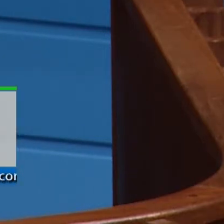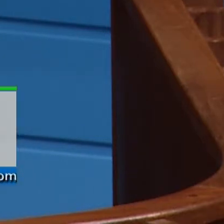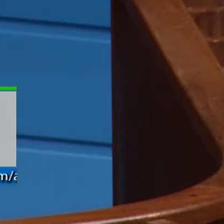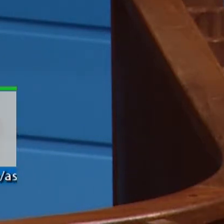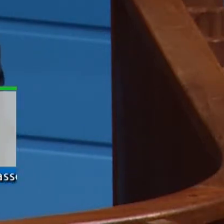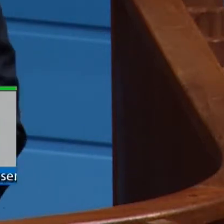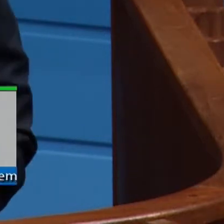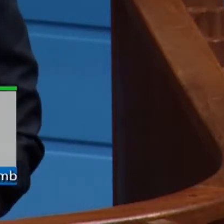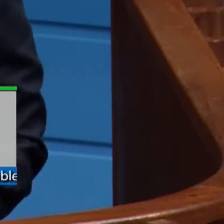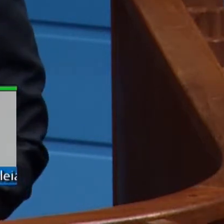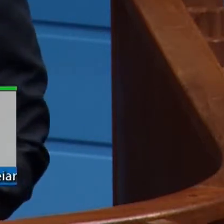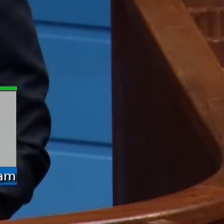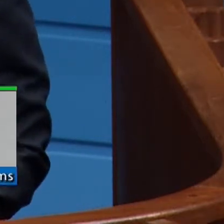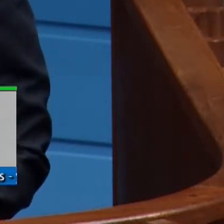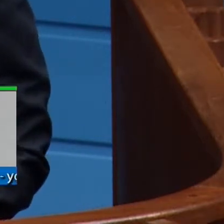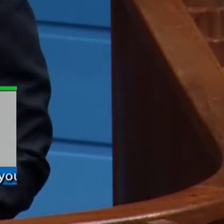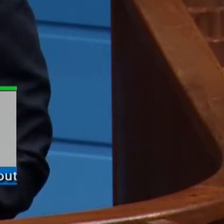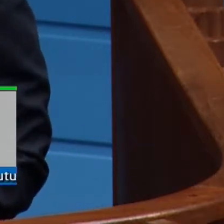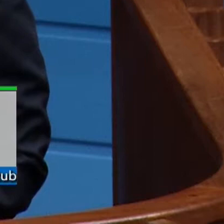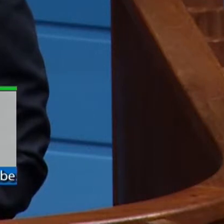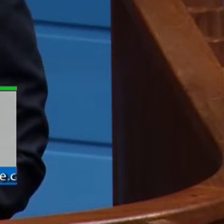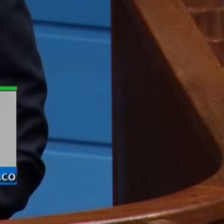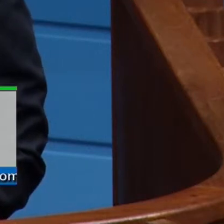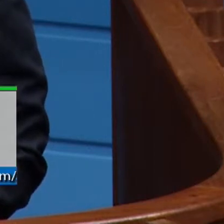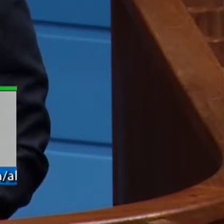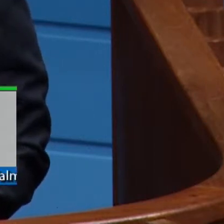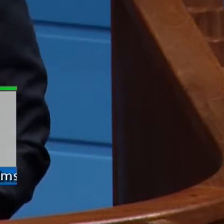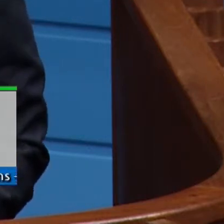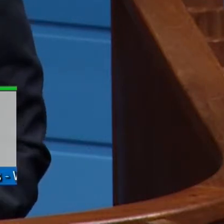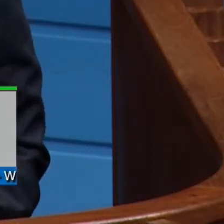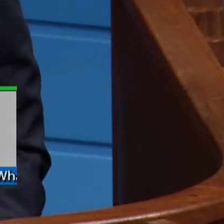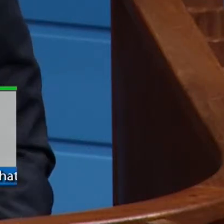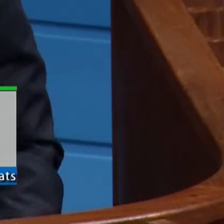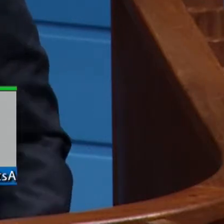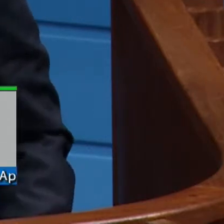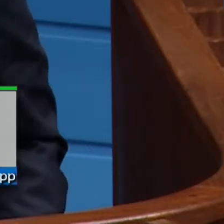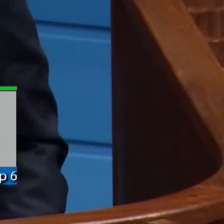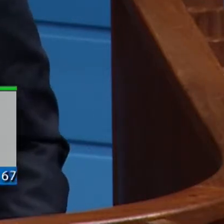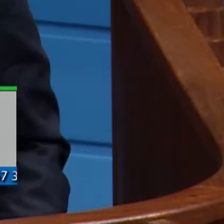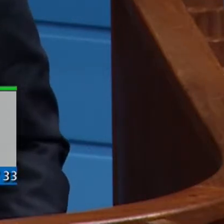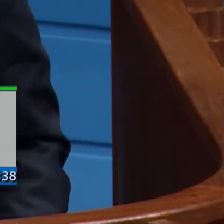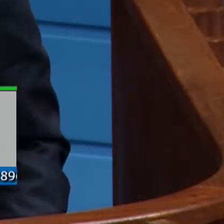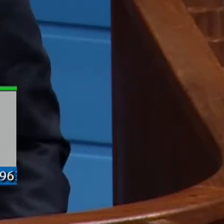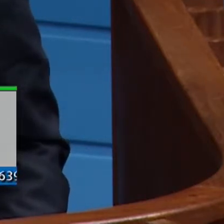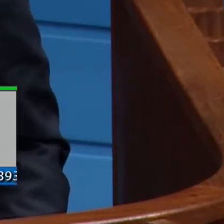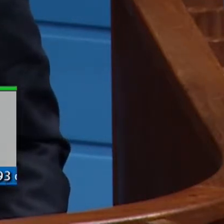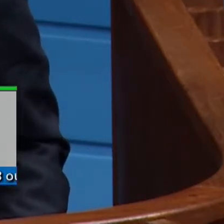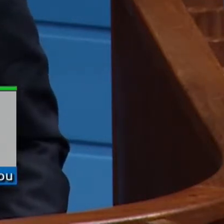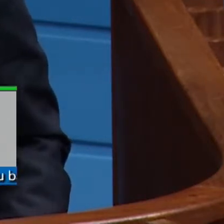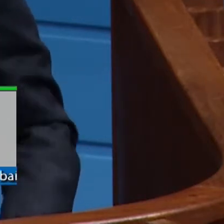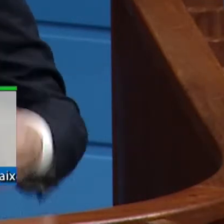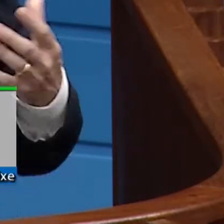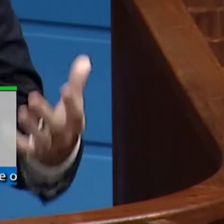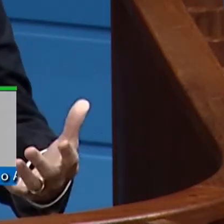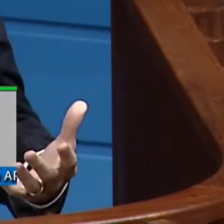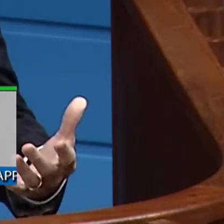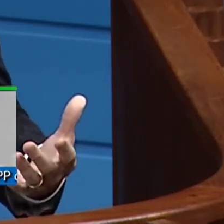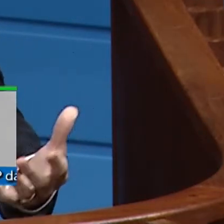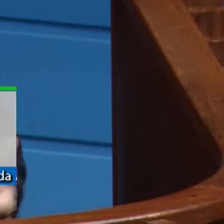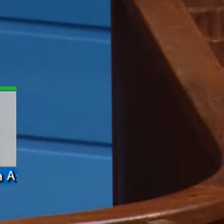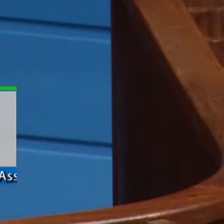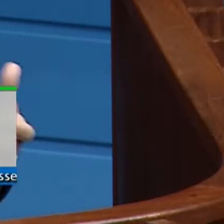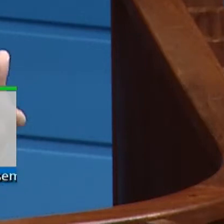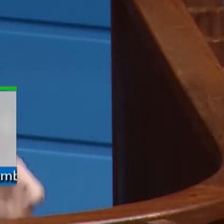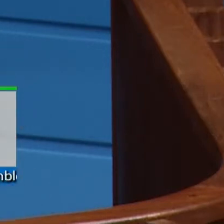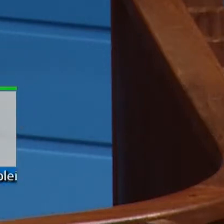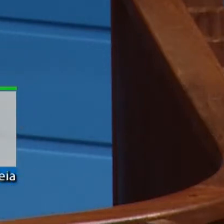nós apresentamos na legislatura passada a Semana Estadual da Água, para